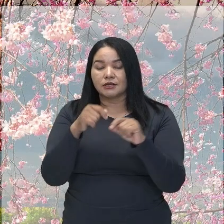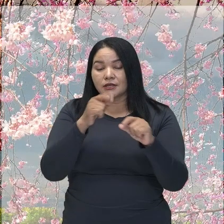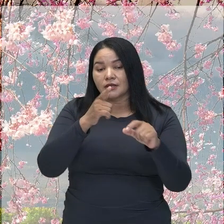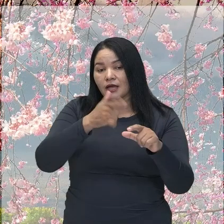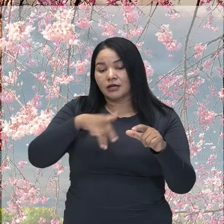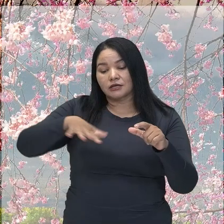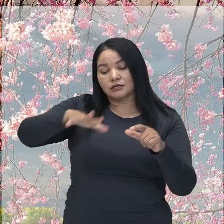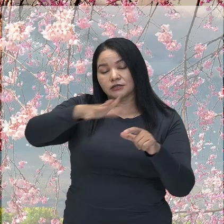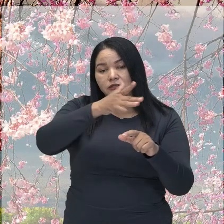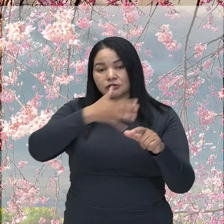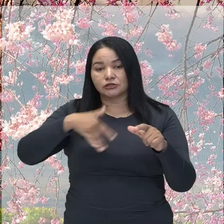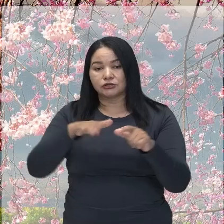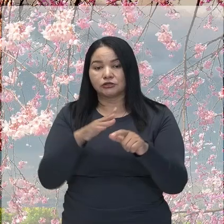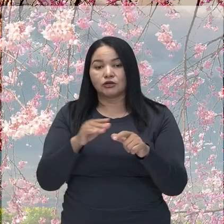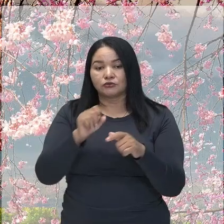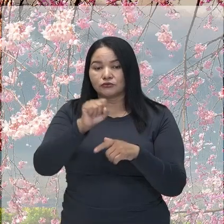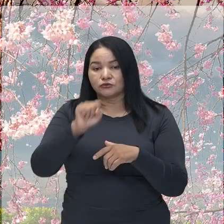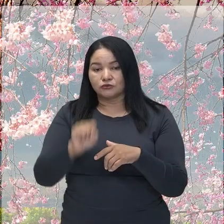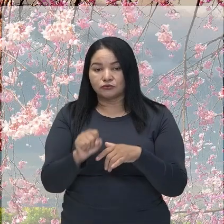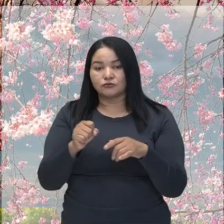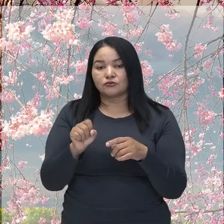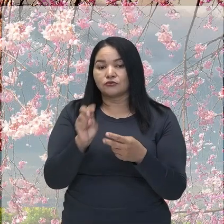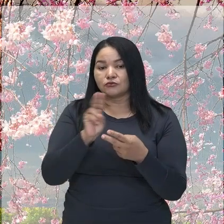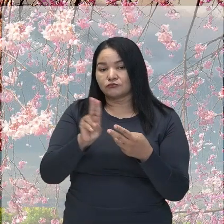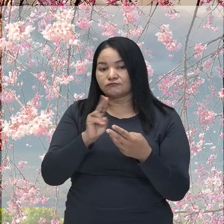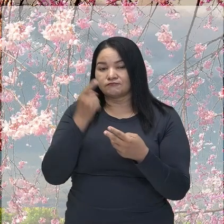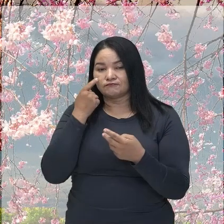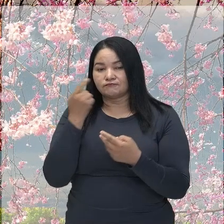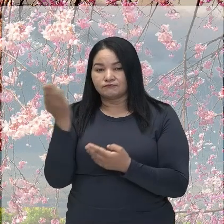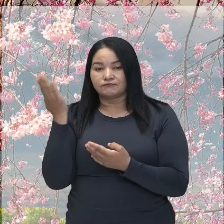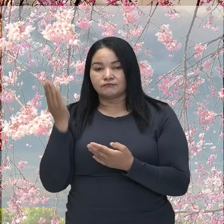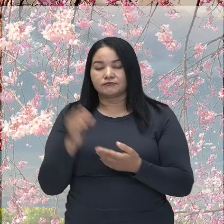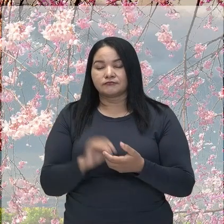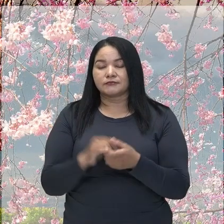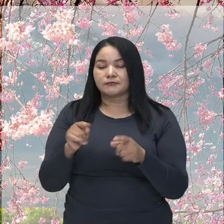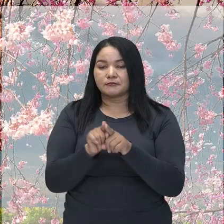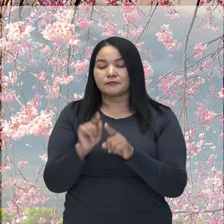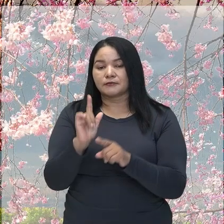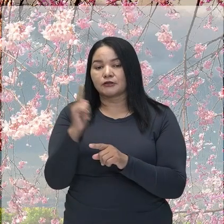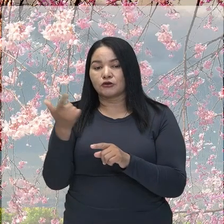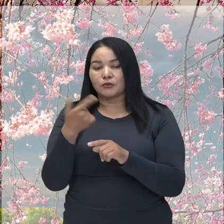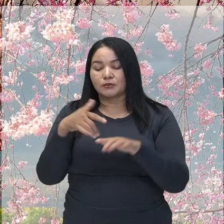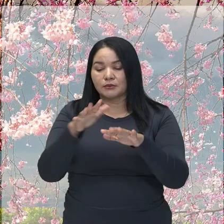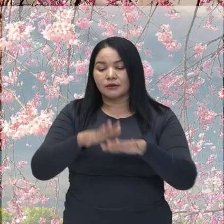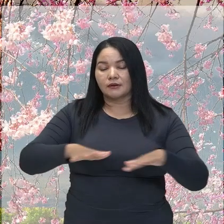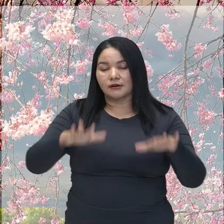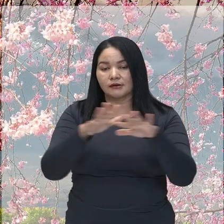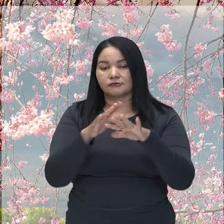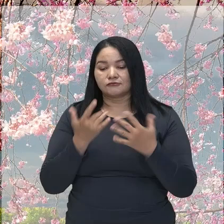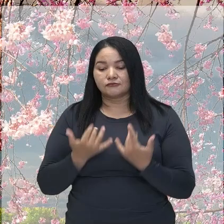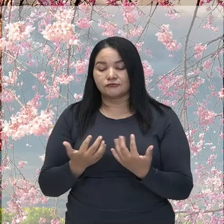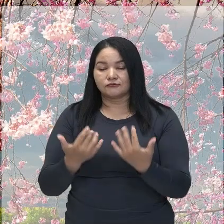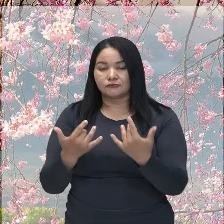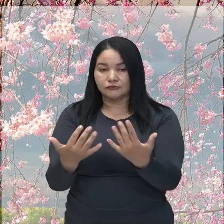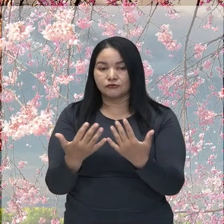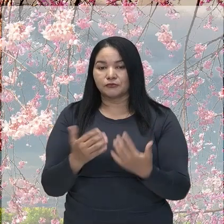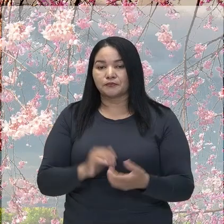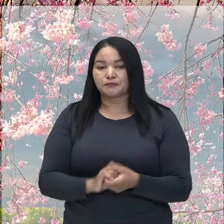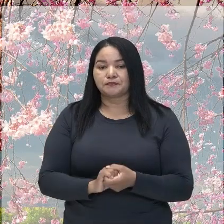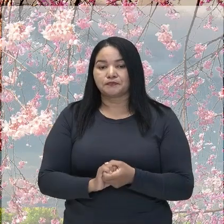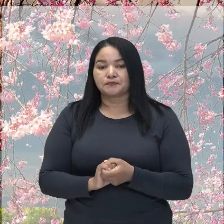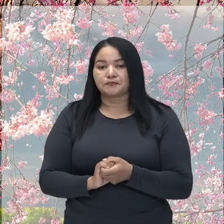como Okinawa, e nas áreas com manguezais e vegetação densa. Mas além das